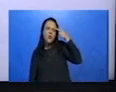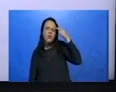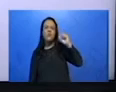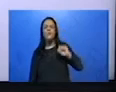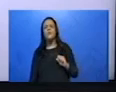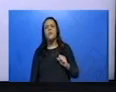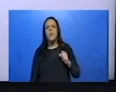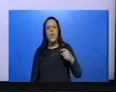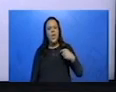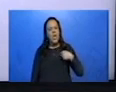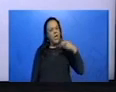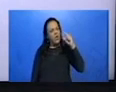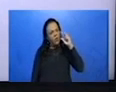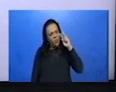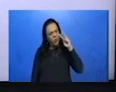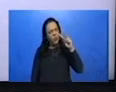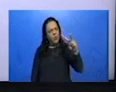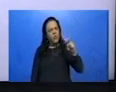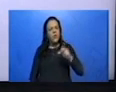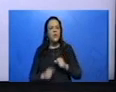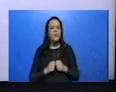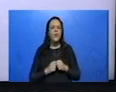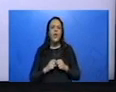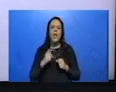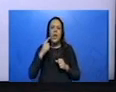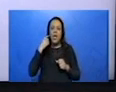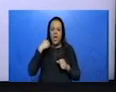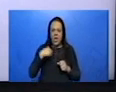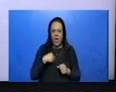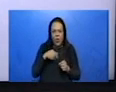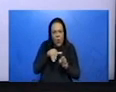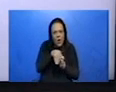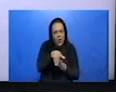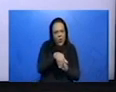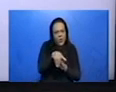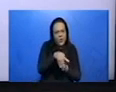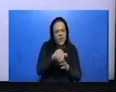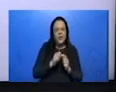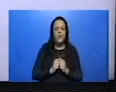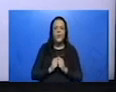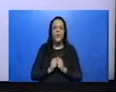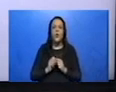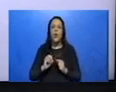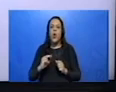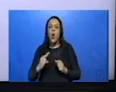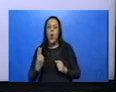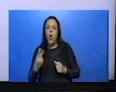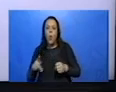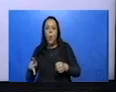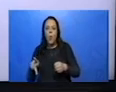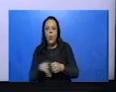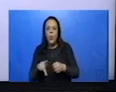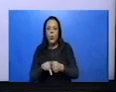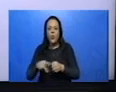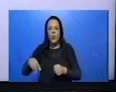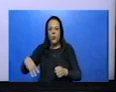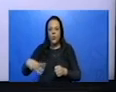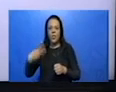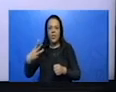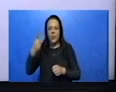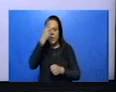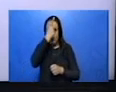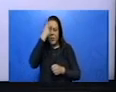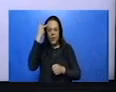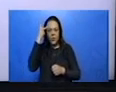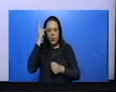observei que, eu indico para vocês, pode ser assim, ou pode ser na terceira pessoa, sem usar, né, sem aparecer essa primeira pessoa,